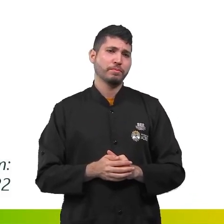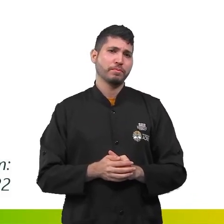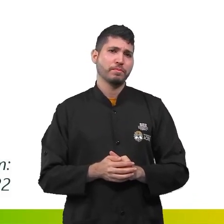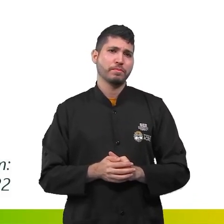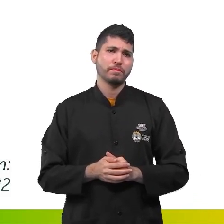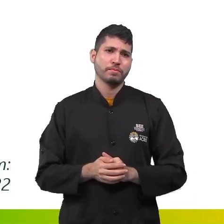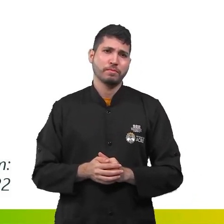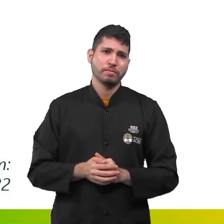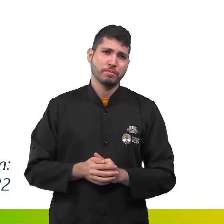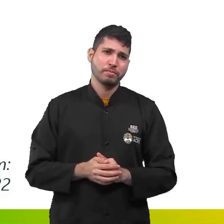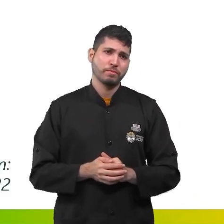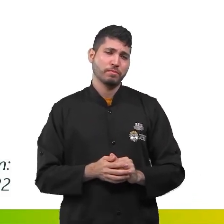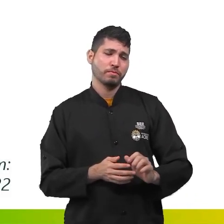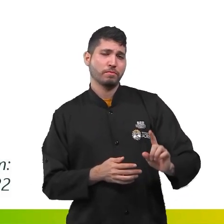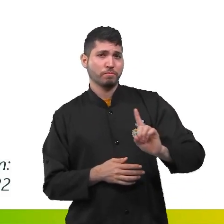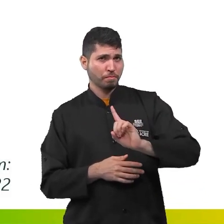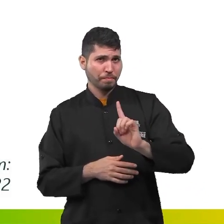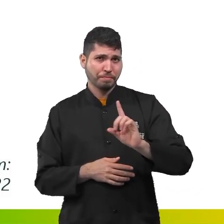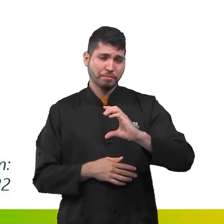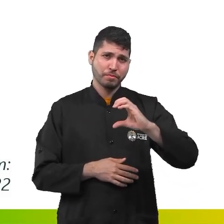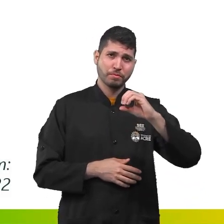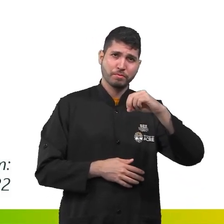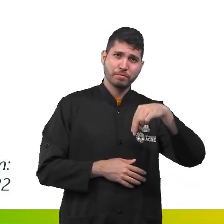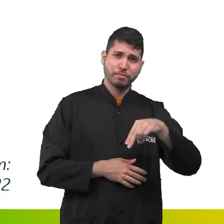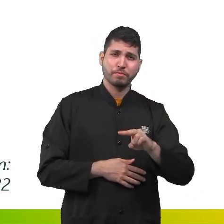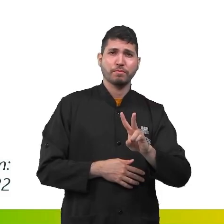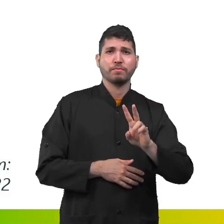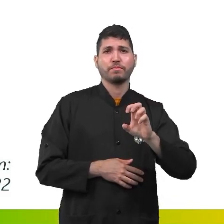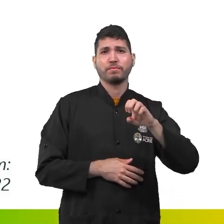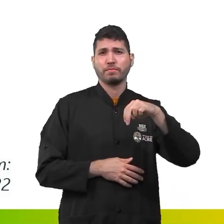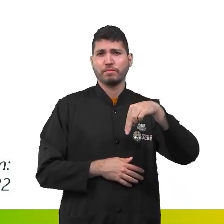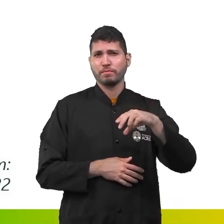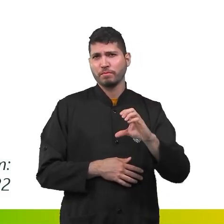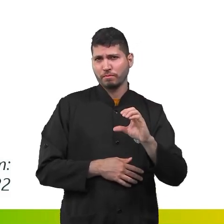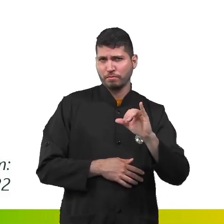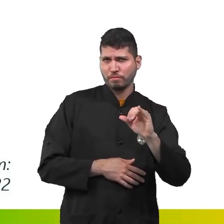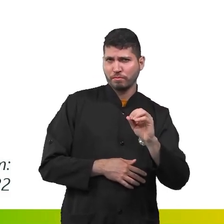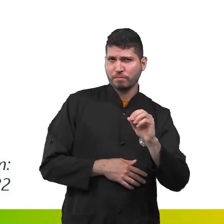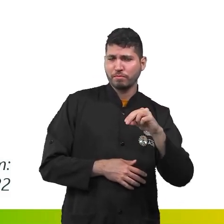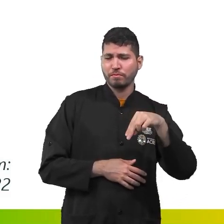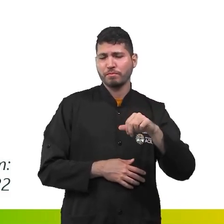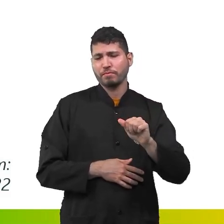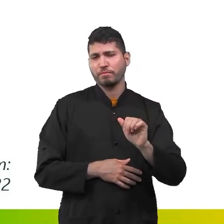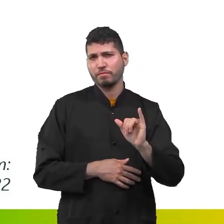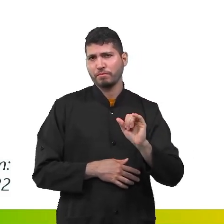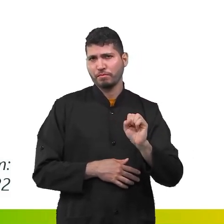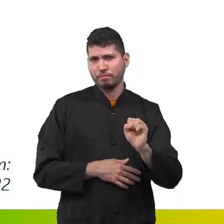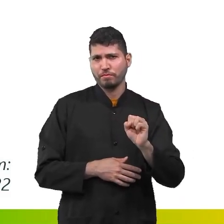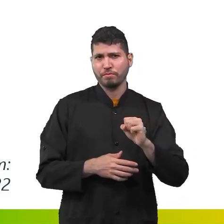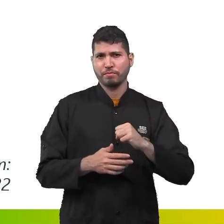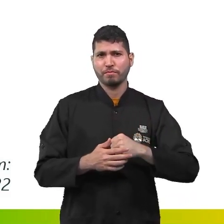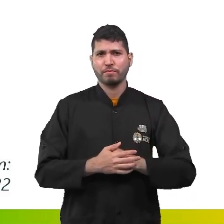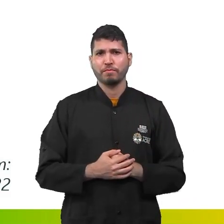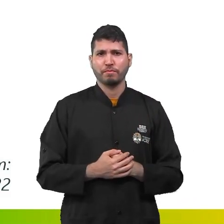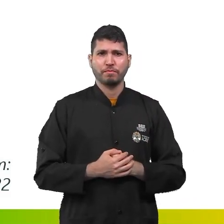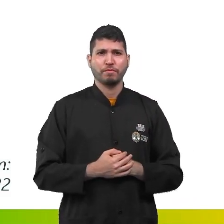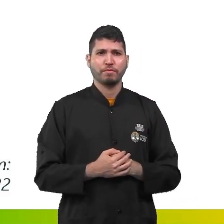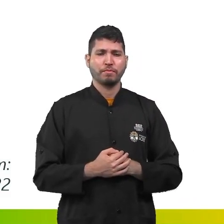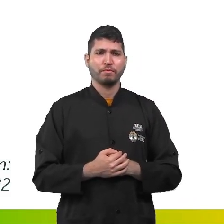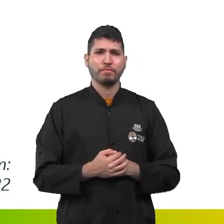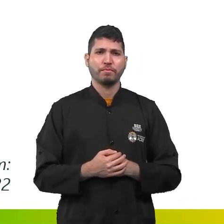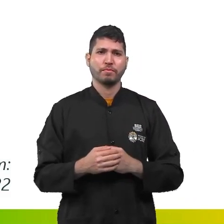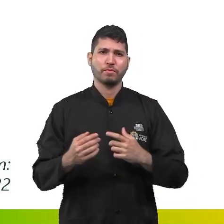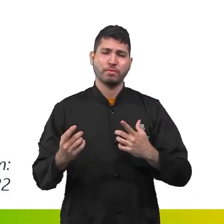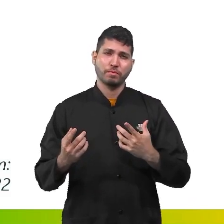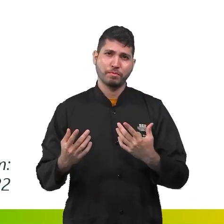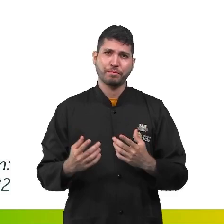duelos tradicionais de bang bang do Velho Oeste utilizam revólveres, né? Aí, no caso, controle remoto e